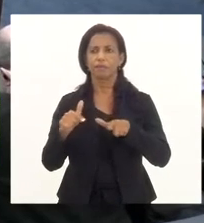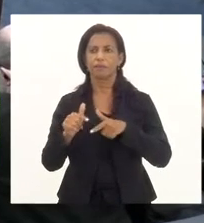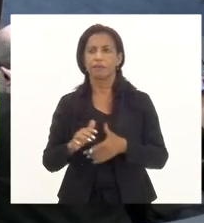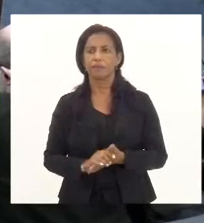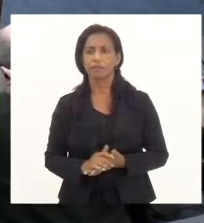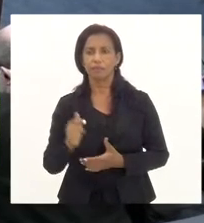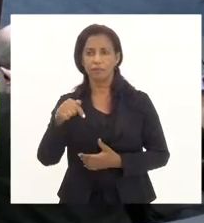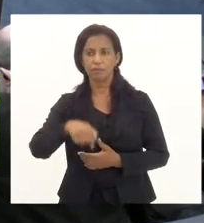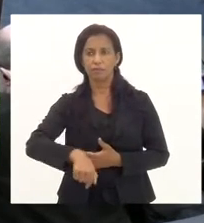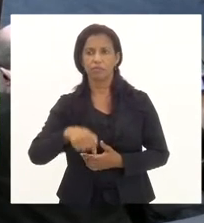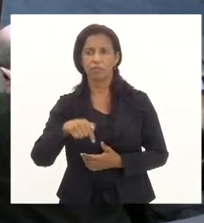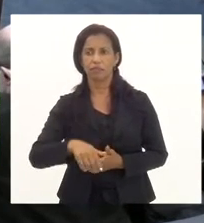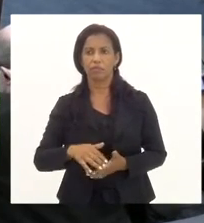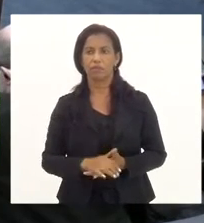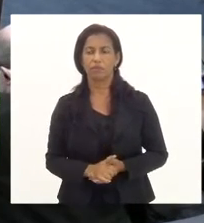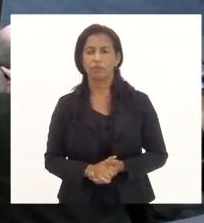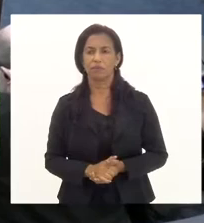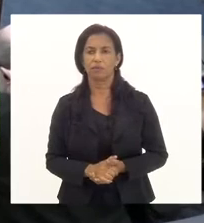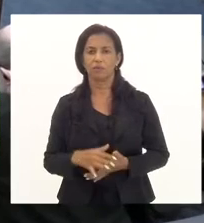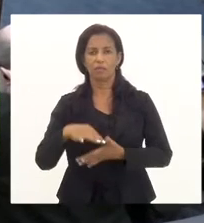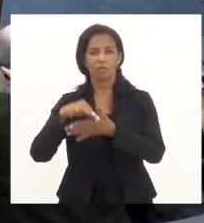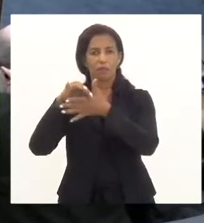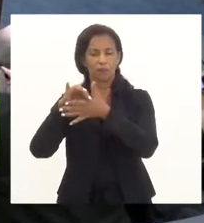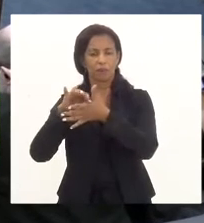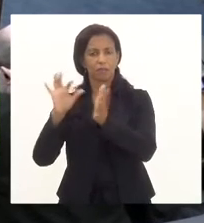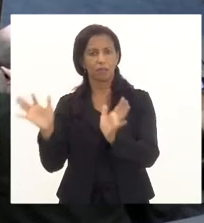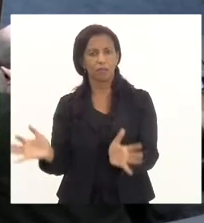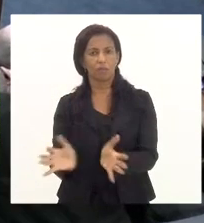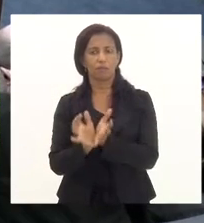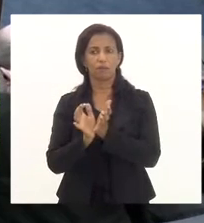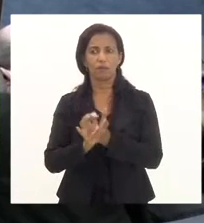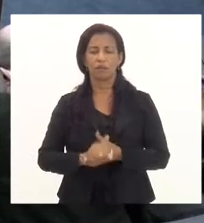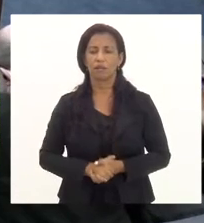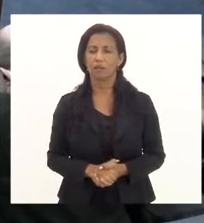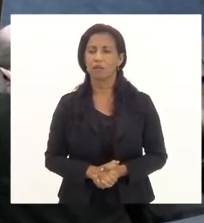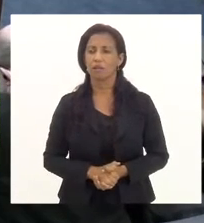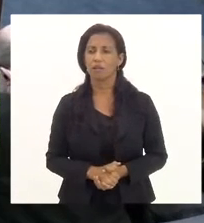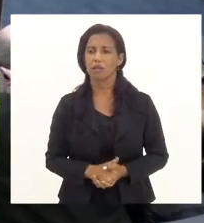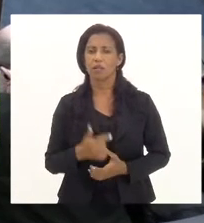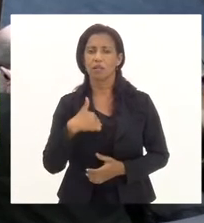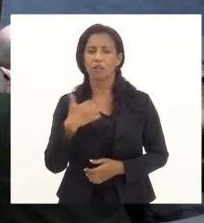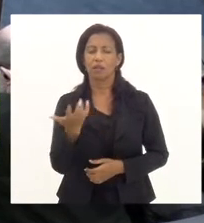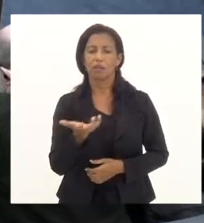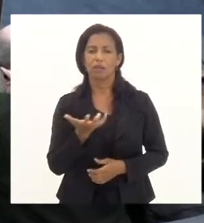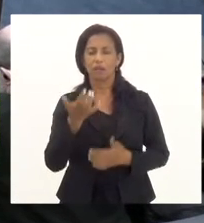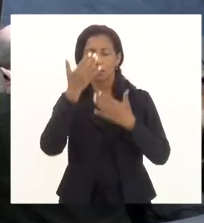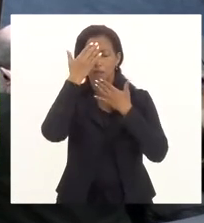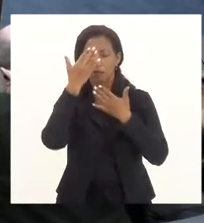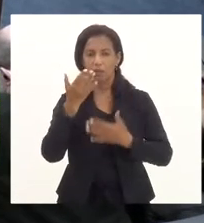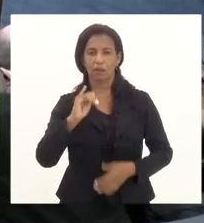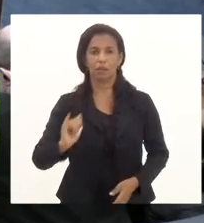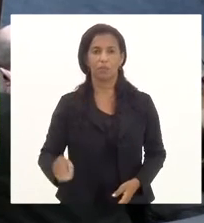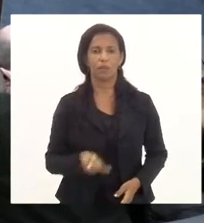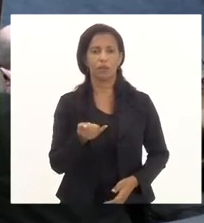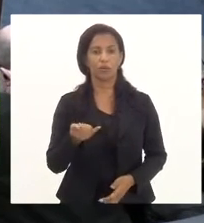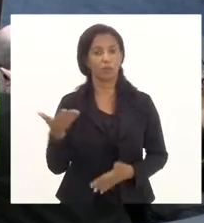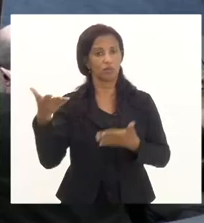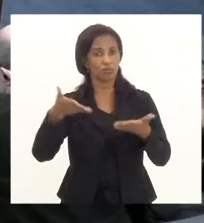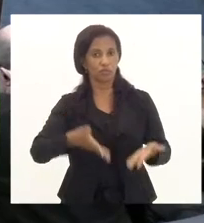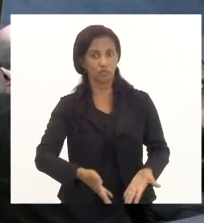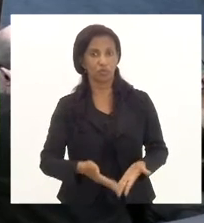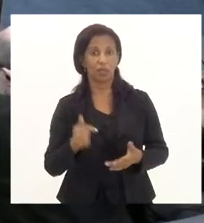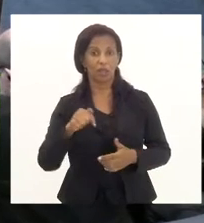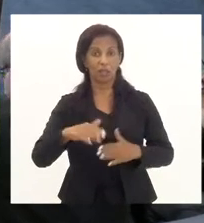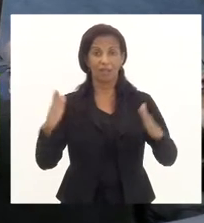que estão aqui né representando a categoria né Eu queria agradecer oportunidade está aqui